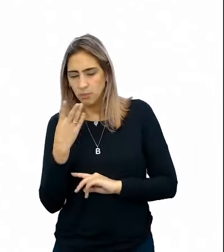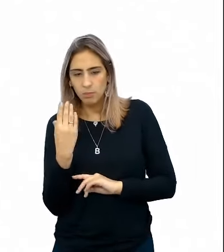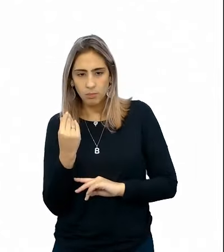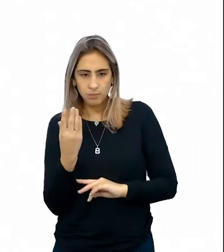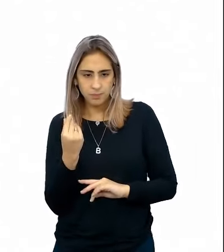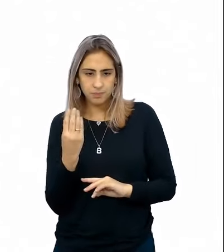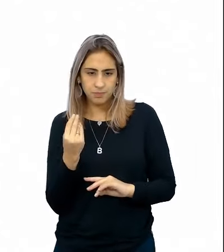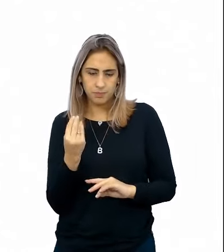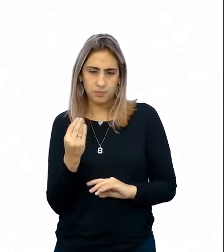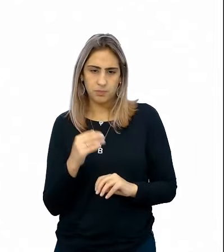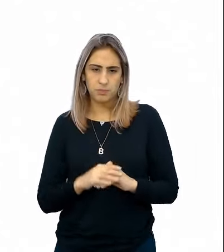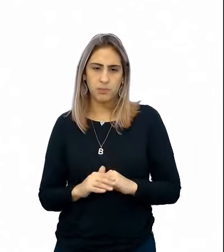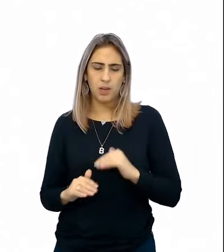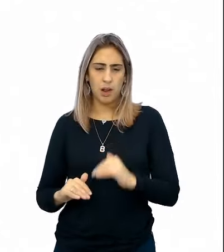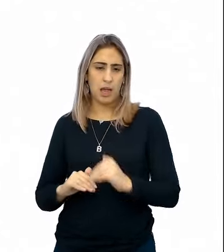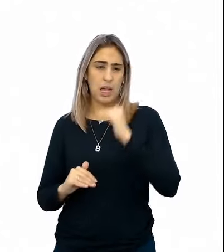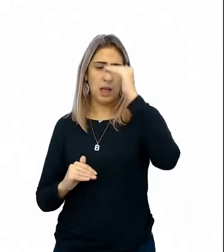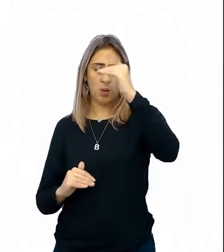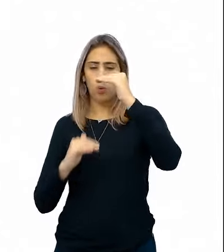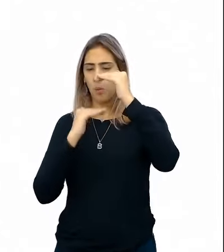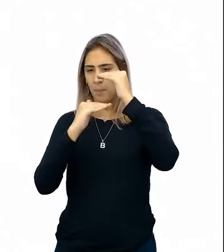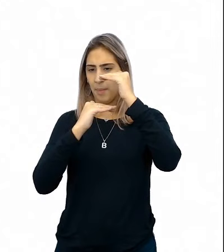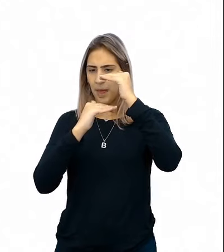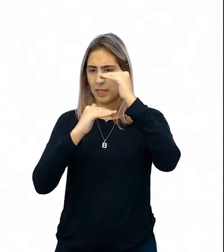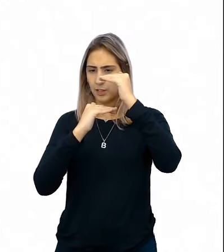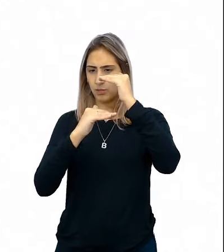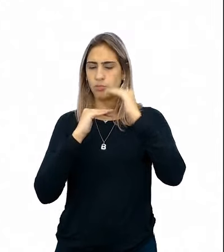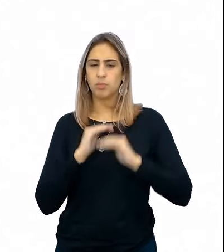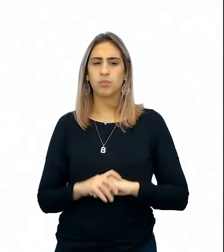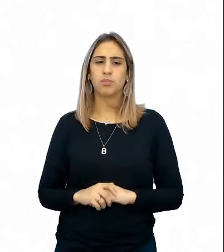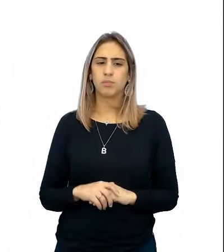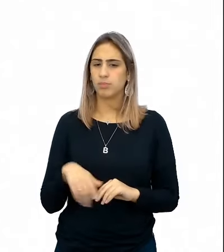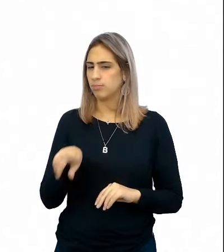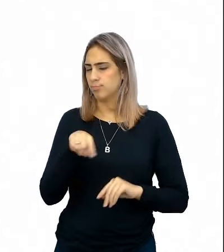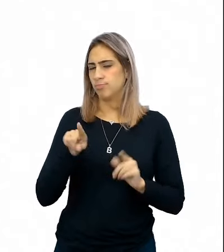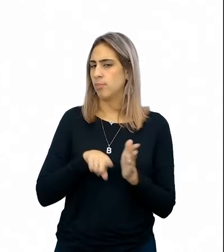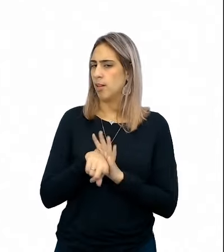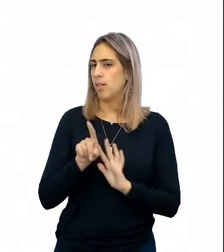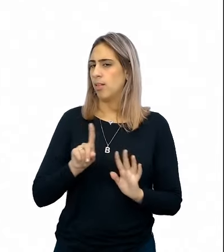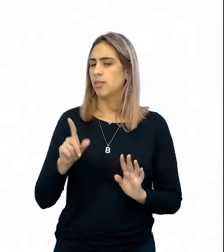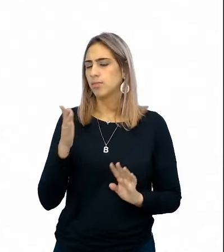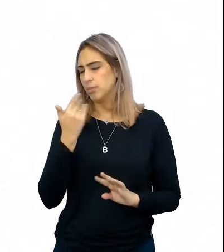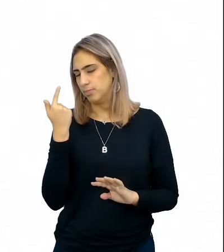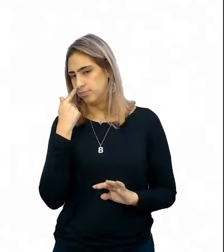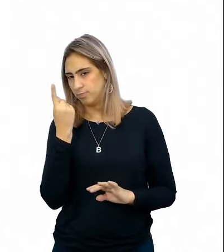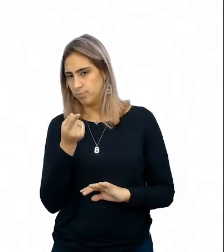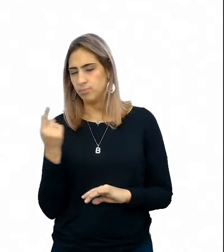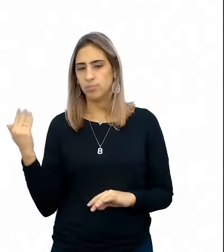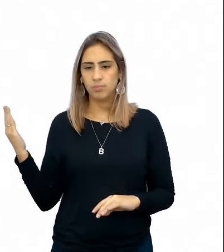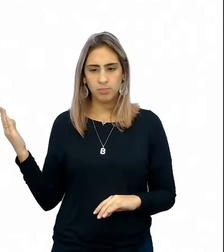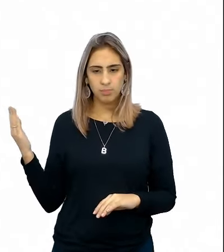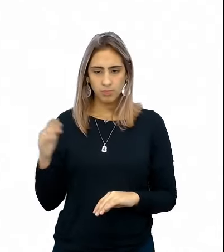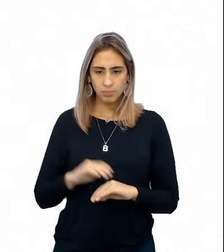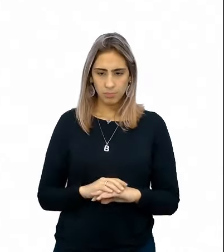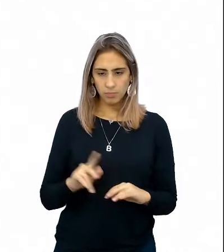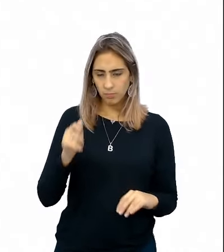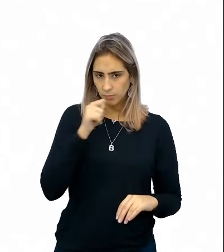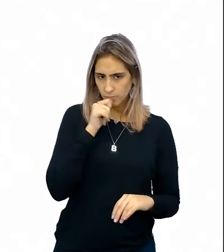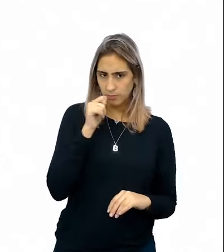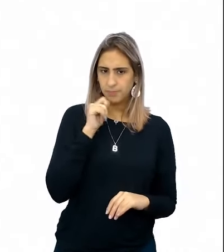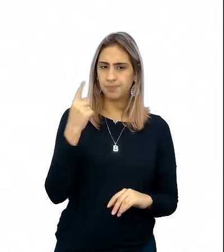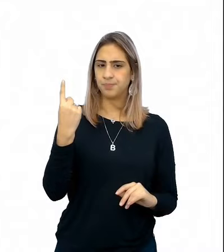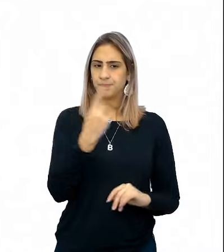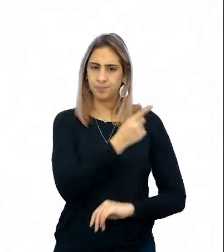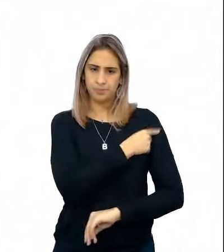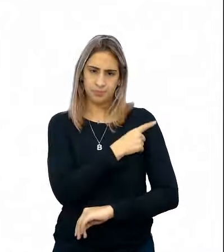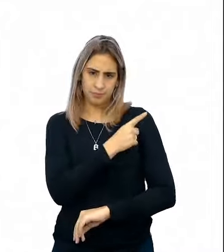muito bom. Mas continuemos as nossas análises. Vamos lá. Ainda primeiro